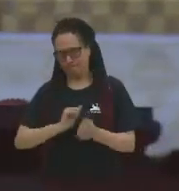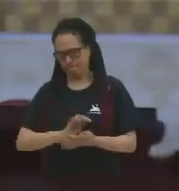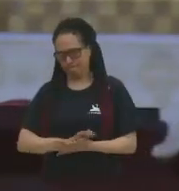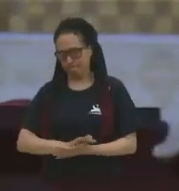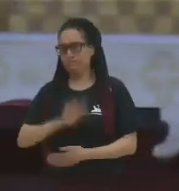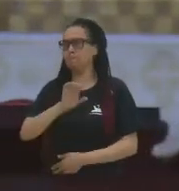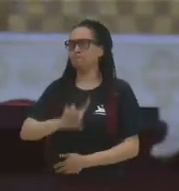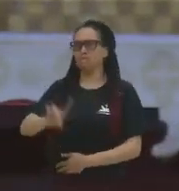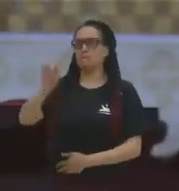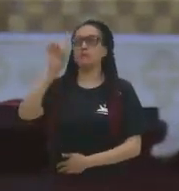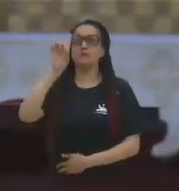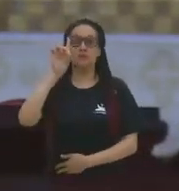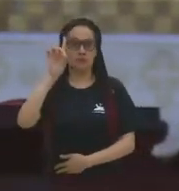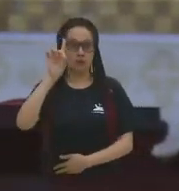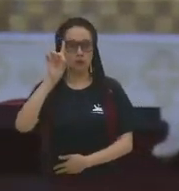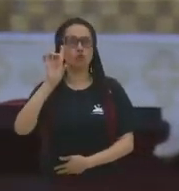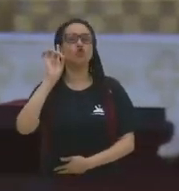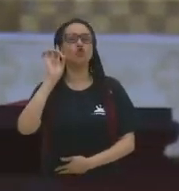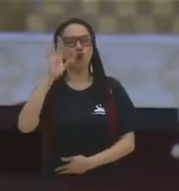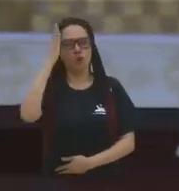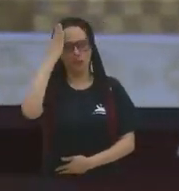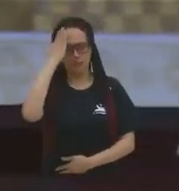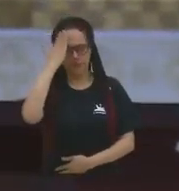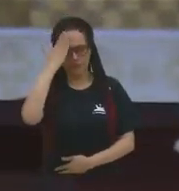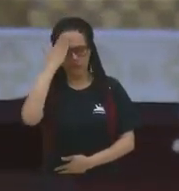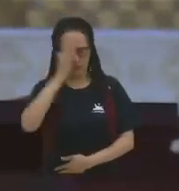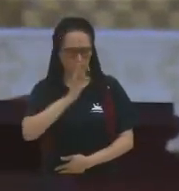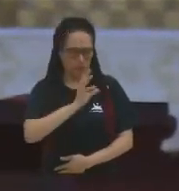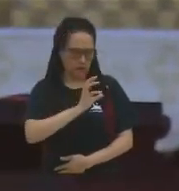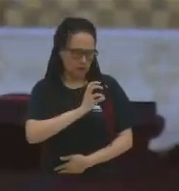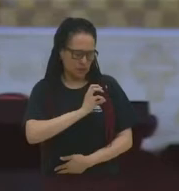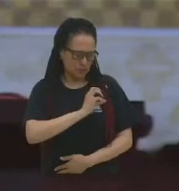Deus só sabe amar.